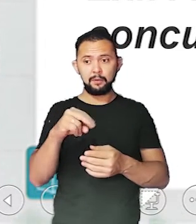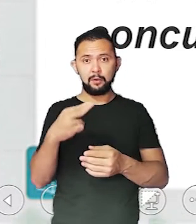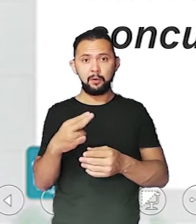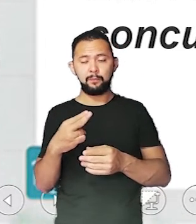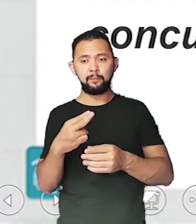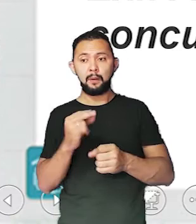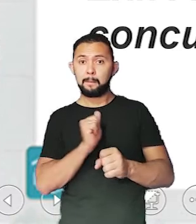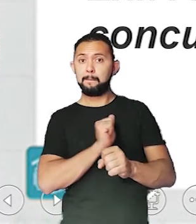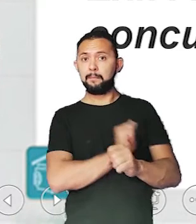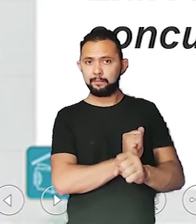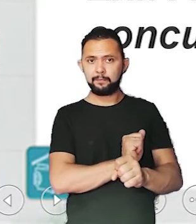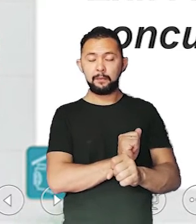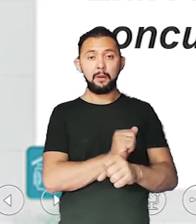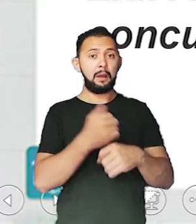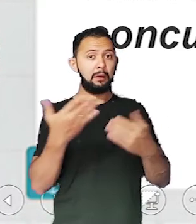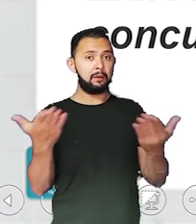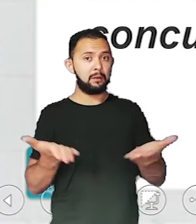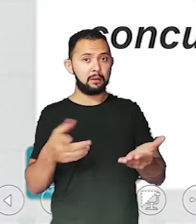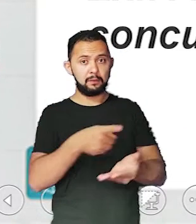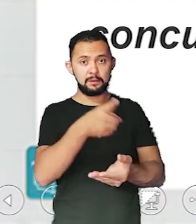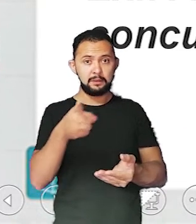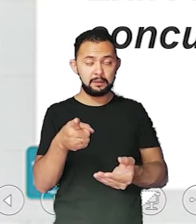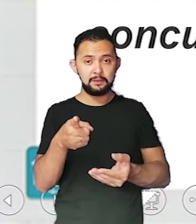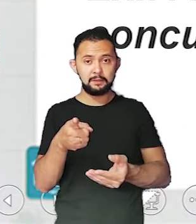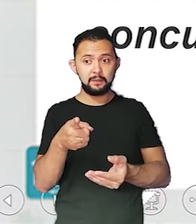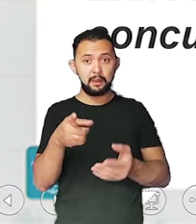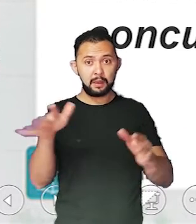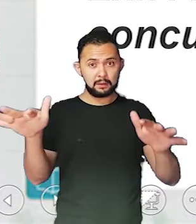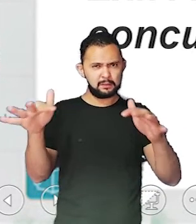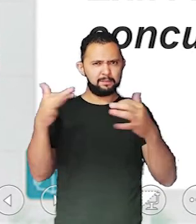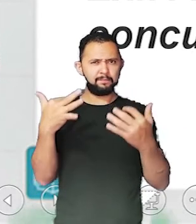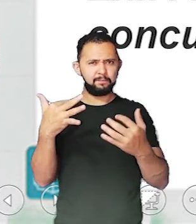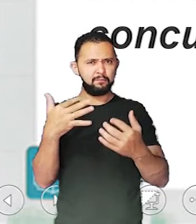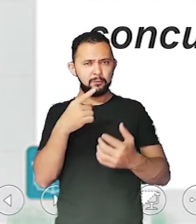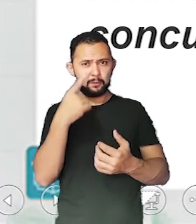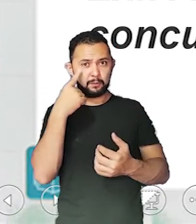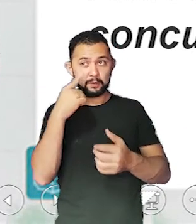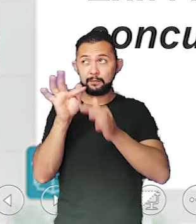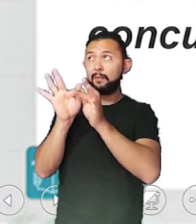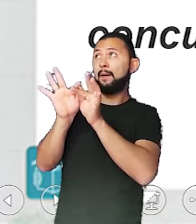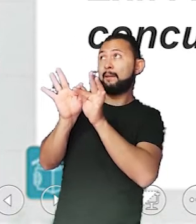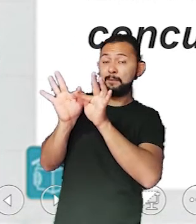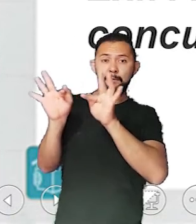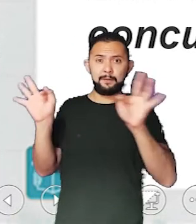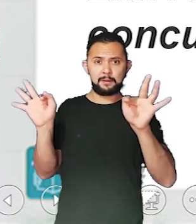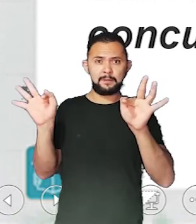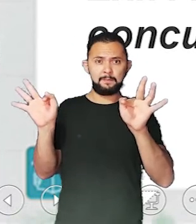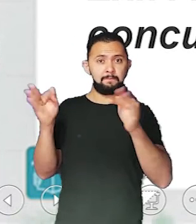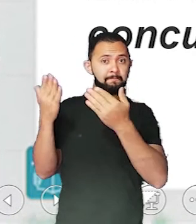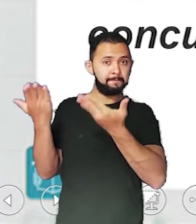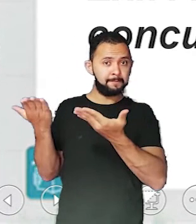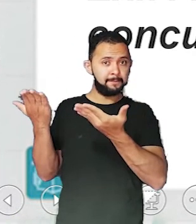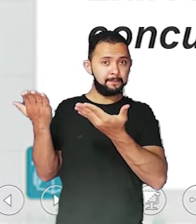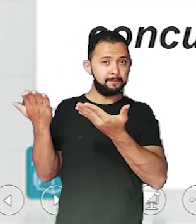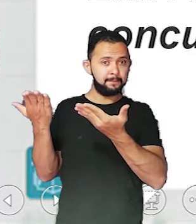que vocês prestem bem atenção. As gaúchas, que são bonitas, participarão do concurso de beleza,